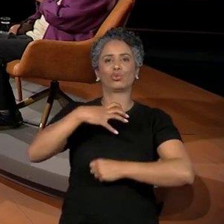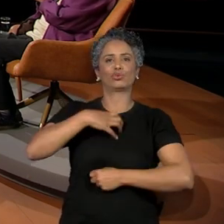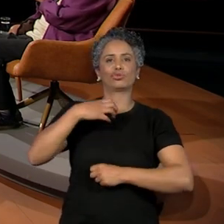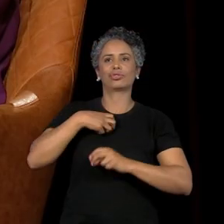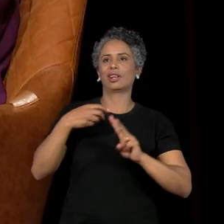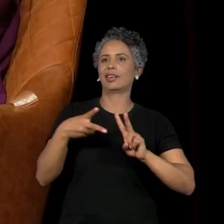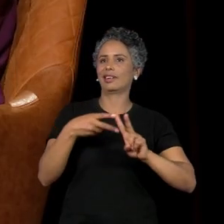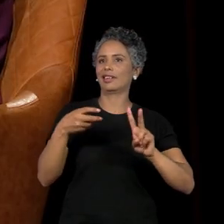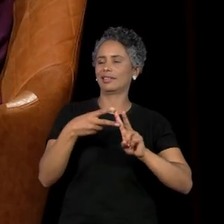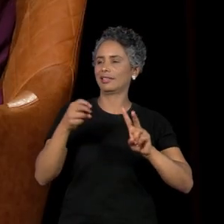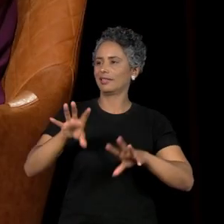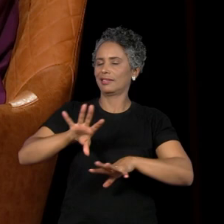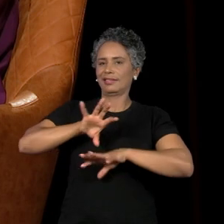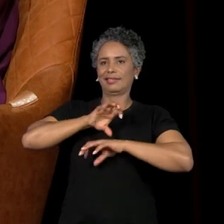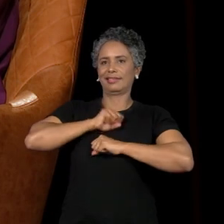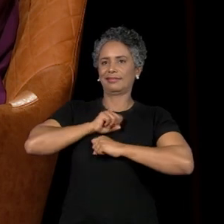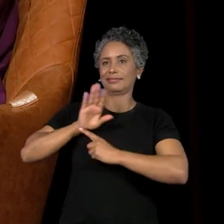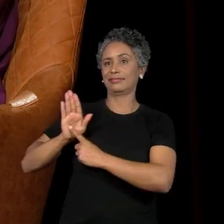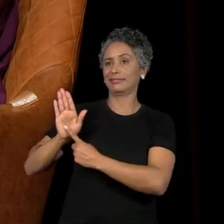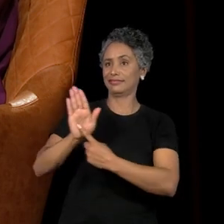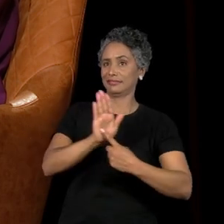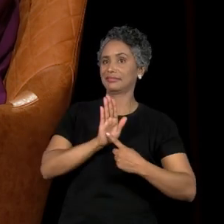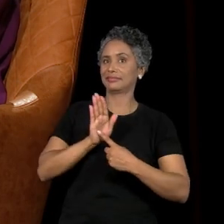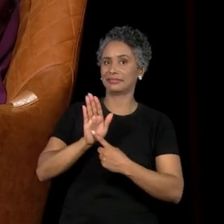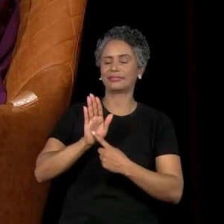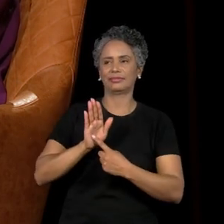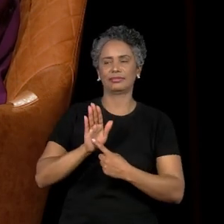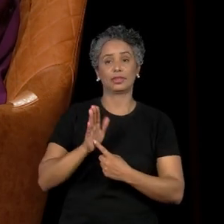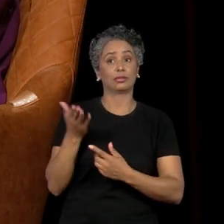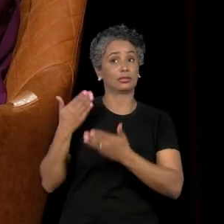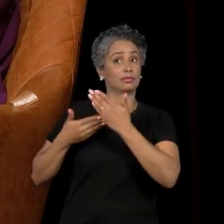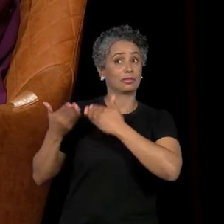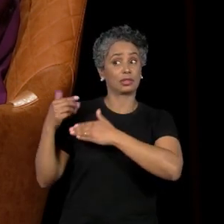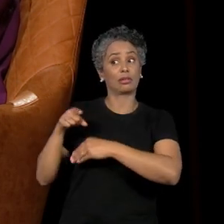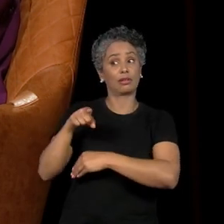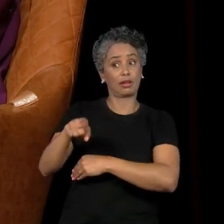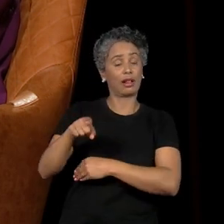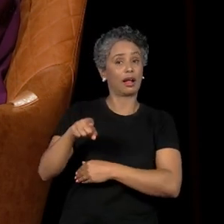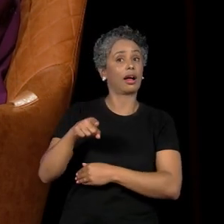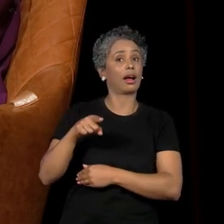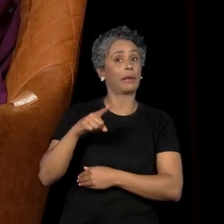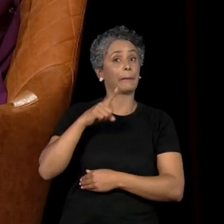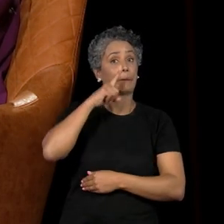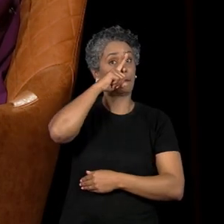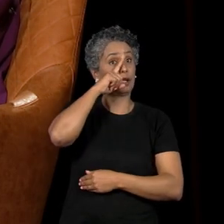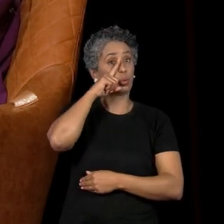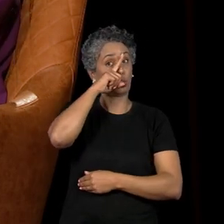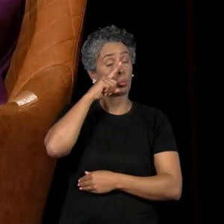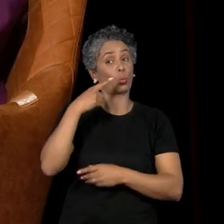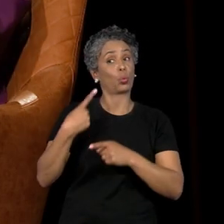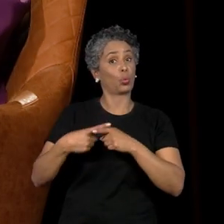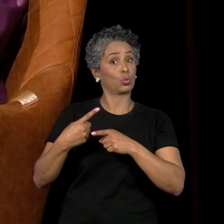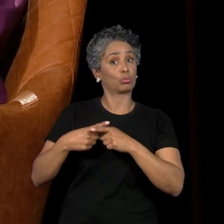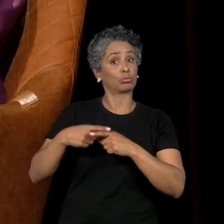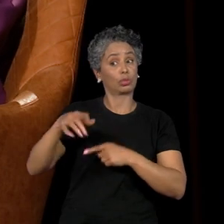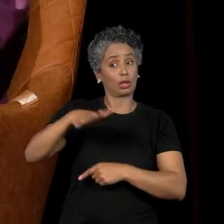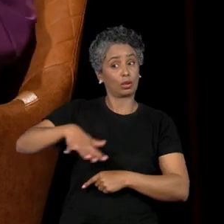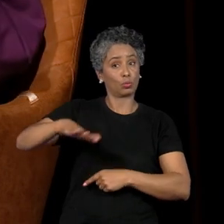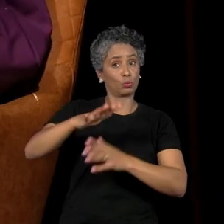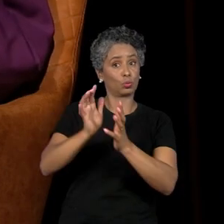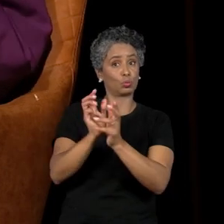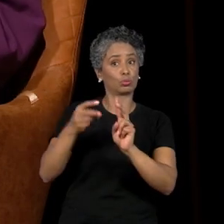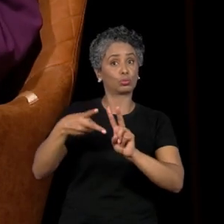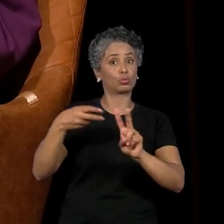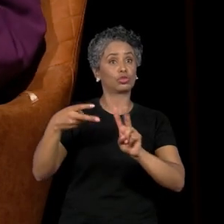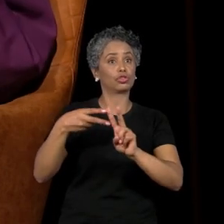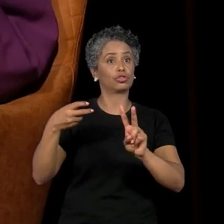para se exibir. É muito perigoso a dança, porque ela é muito narcisista. Uhum. Então,